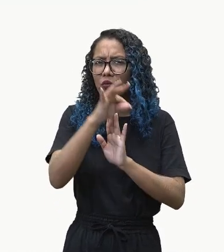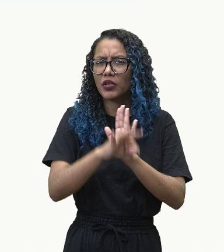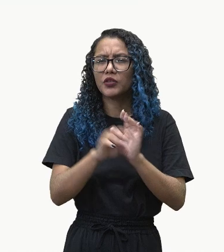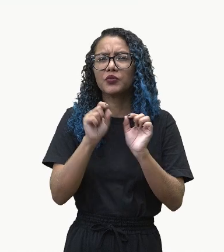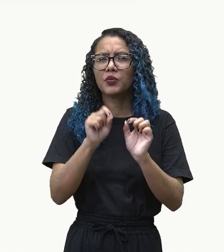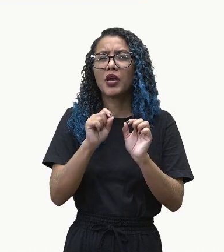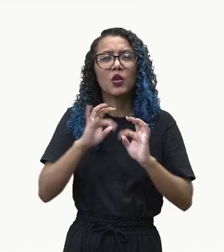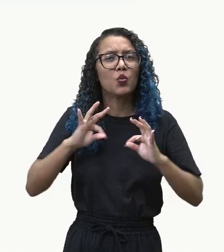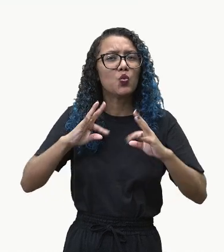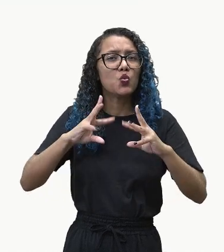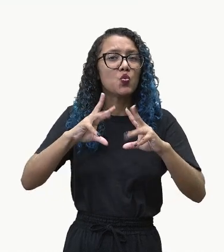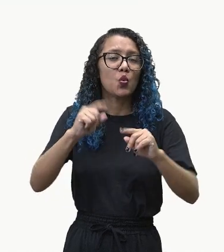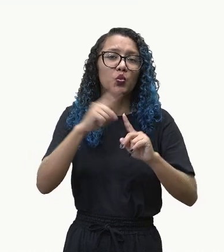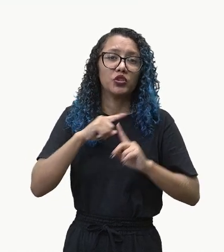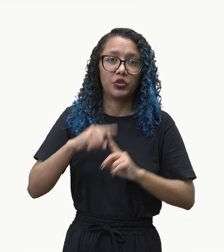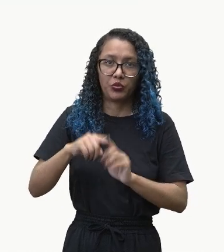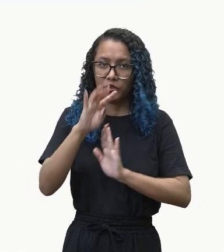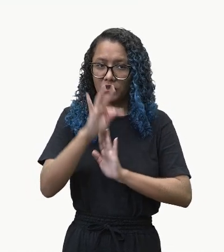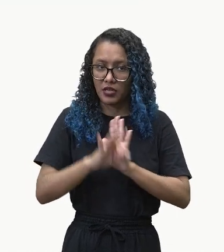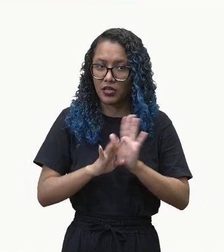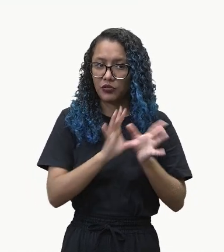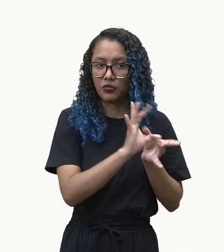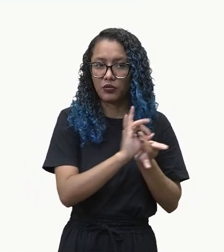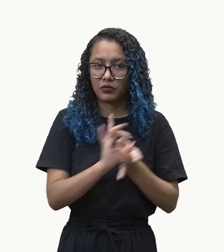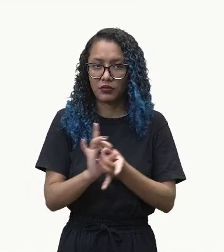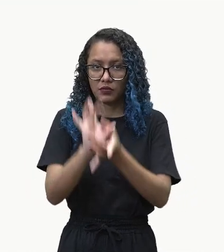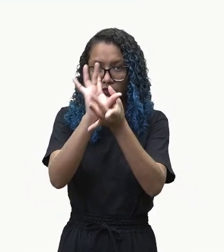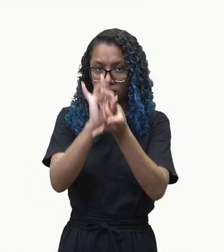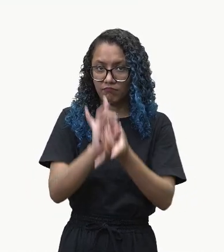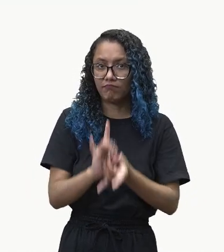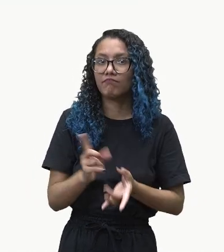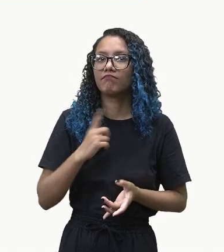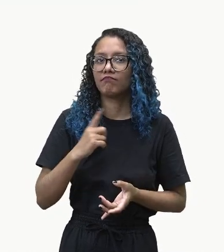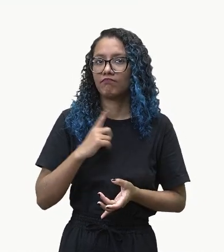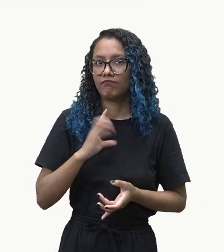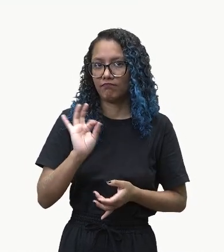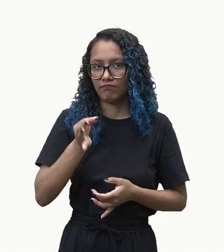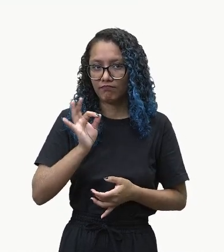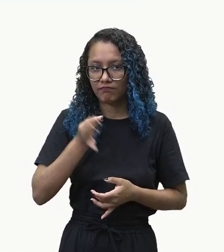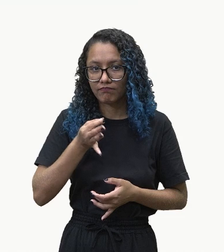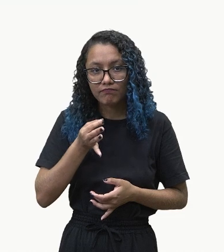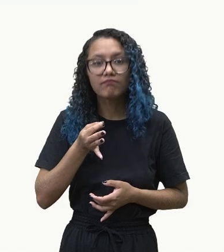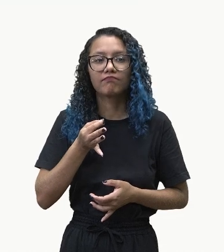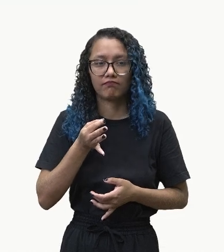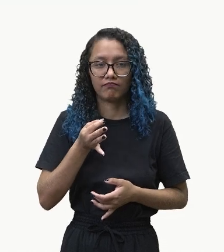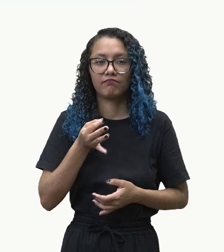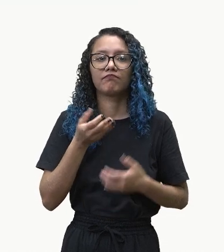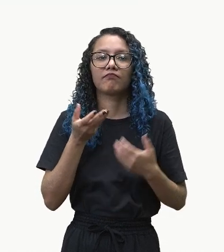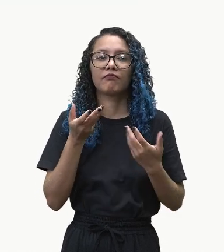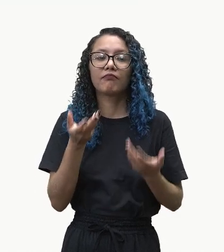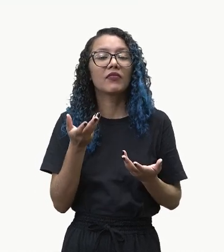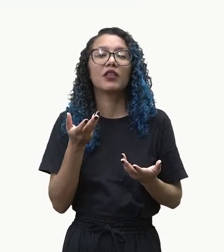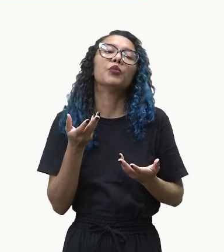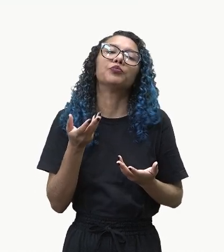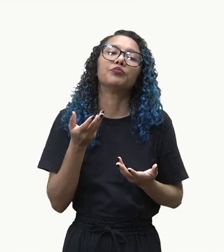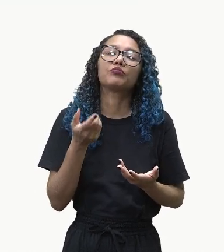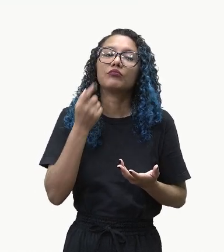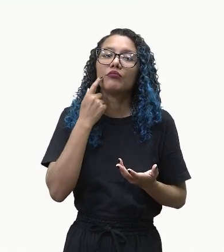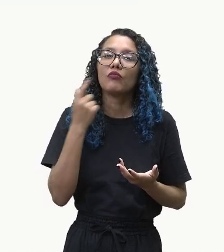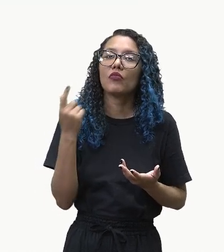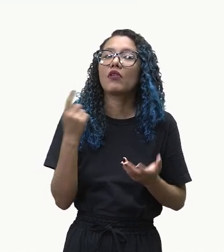coerência em todos os textos, ok? Um texto descriptivo busca criar